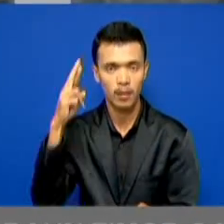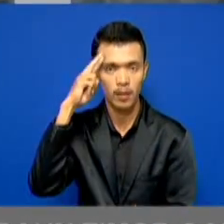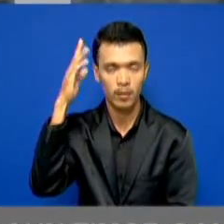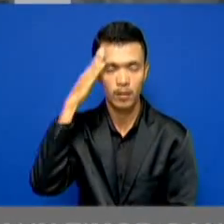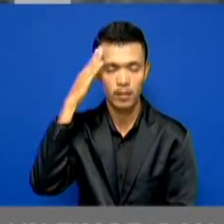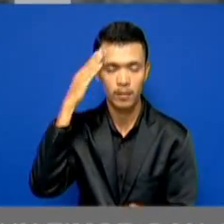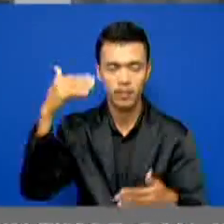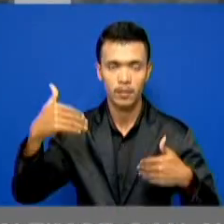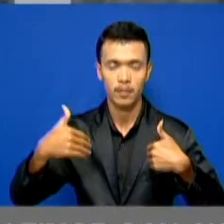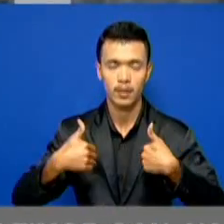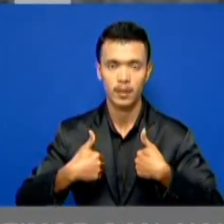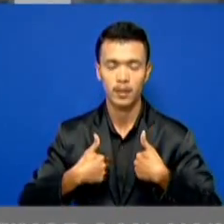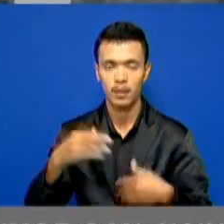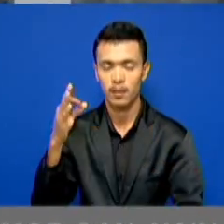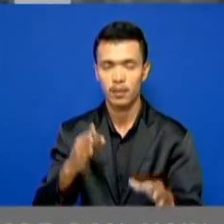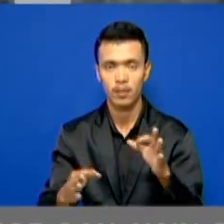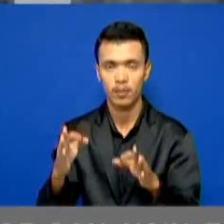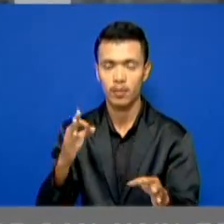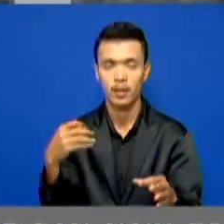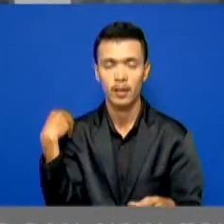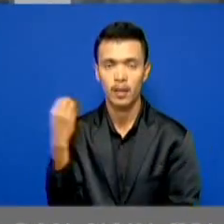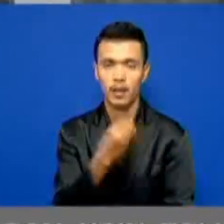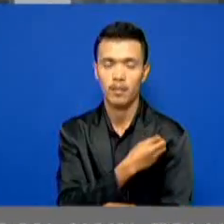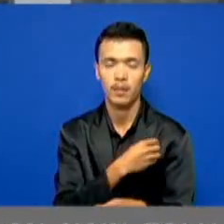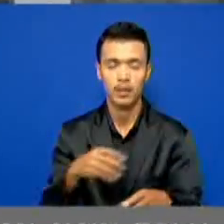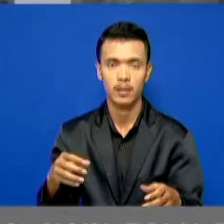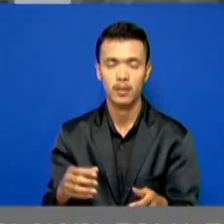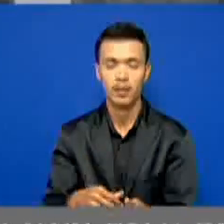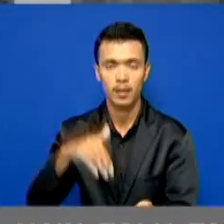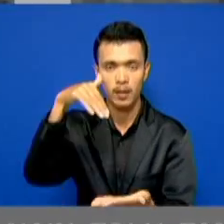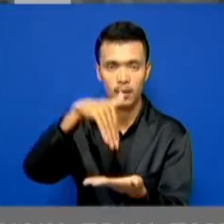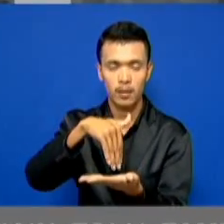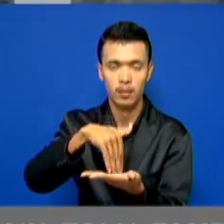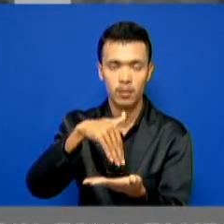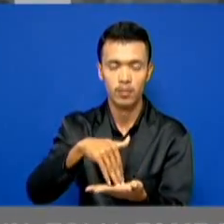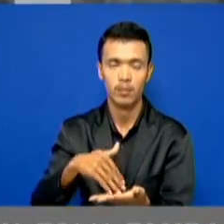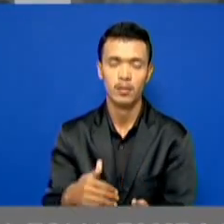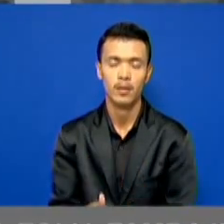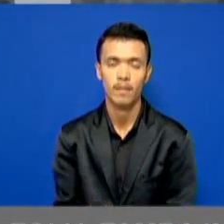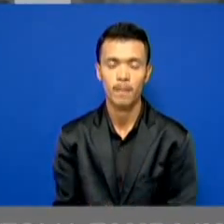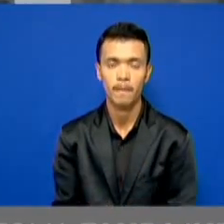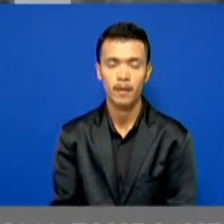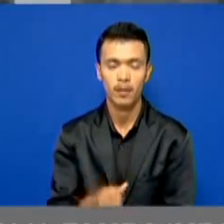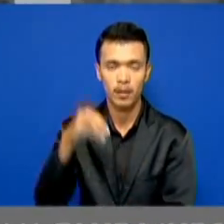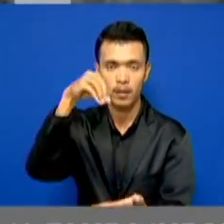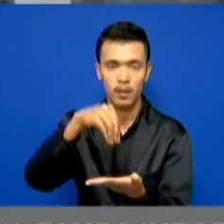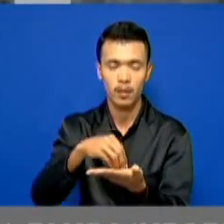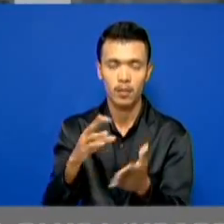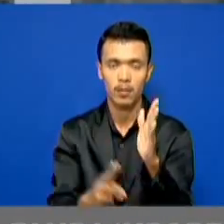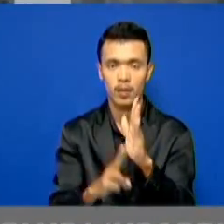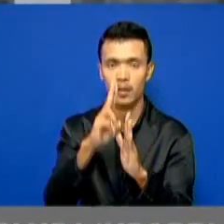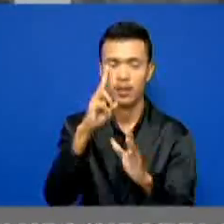Bela Rente. Também, a nossa casa, onde foi um tomo de estudo, não se tau as valor